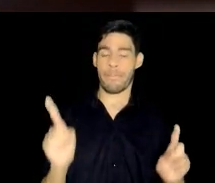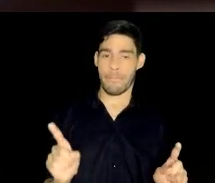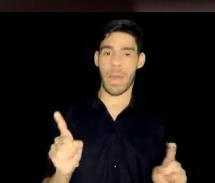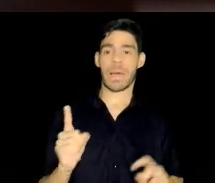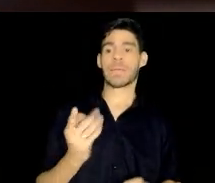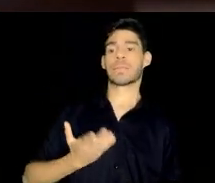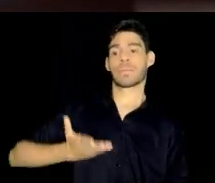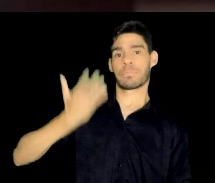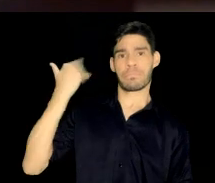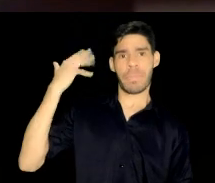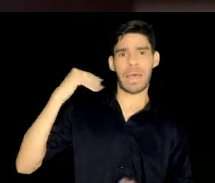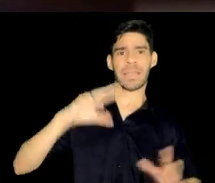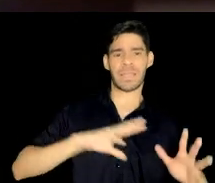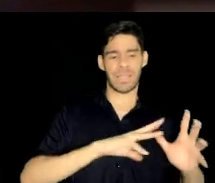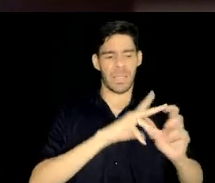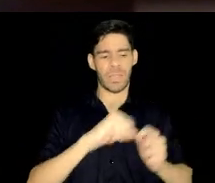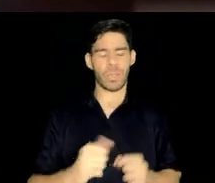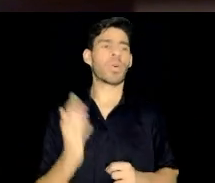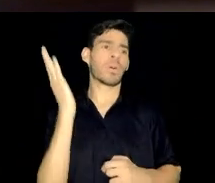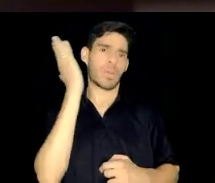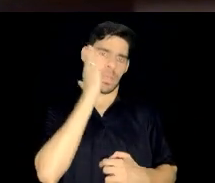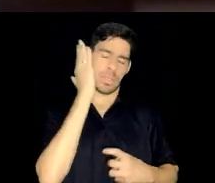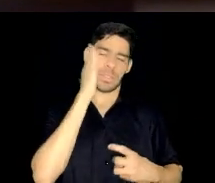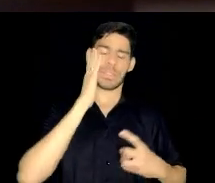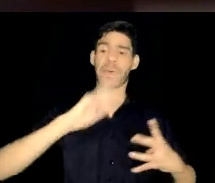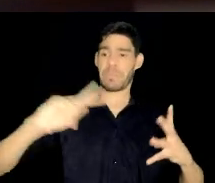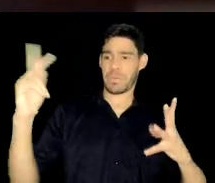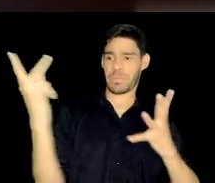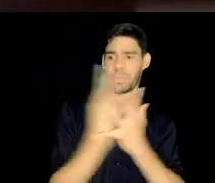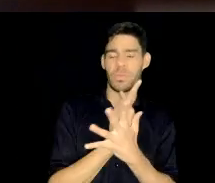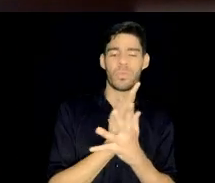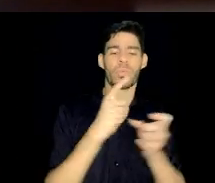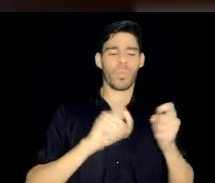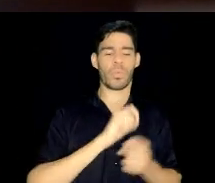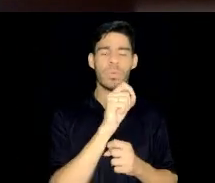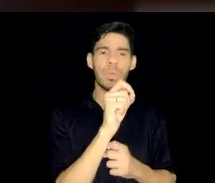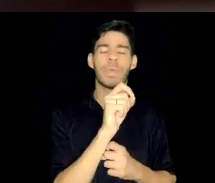Mas, no passado, todos nós soubemos de casos que